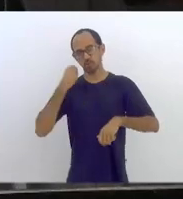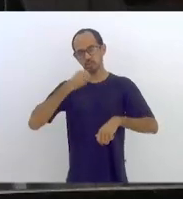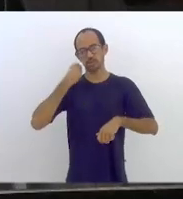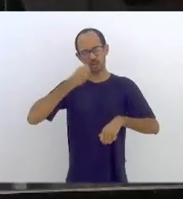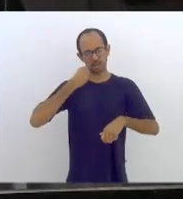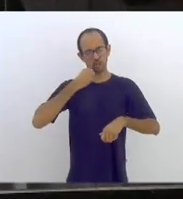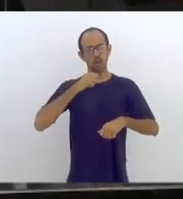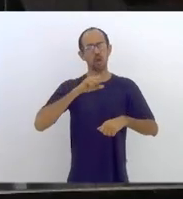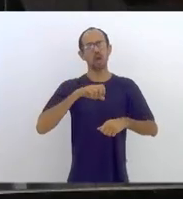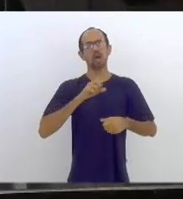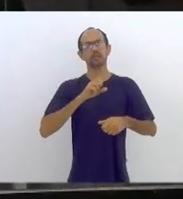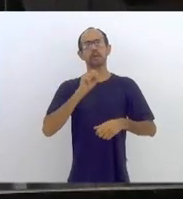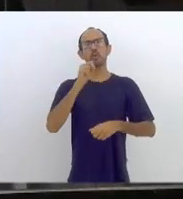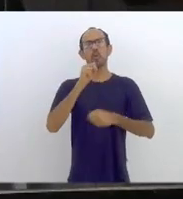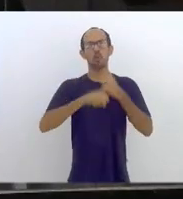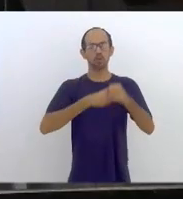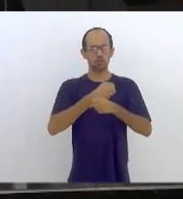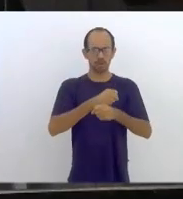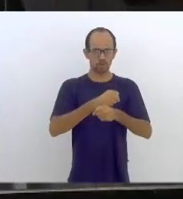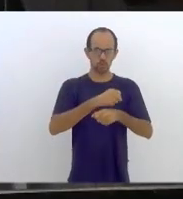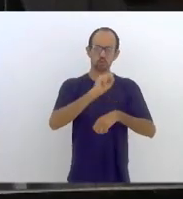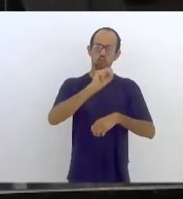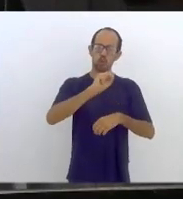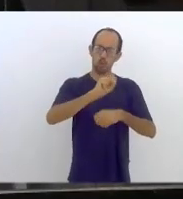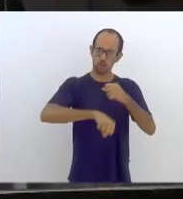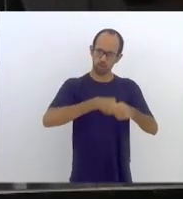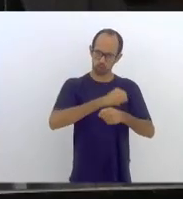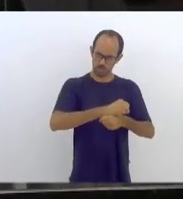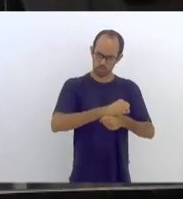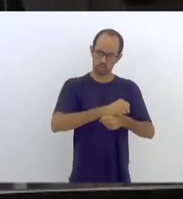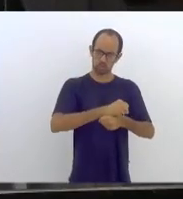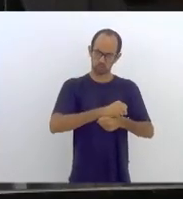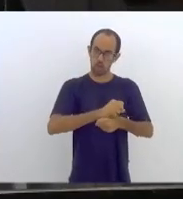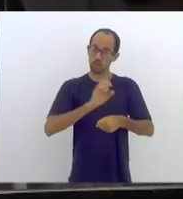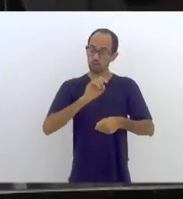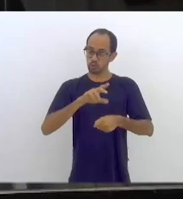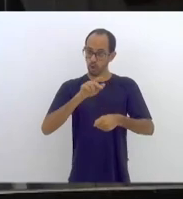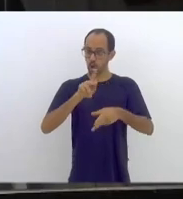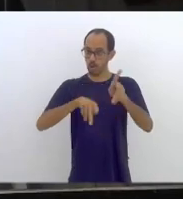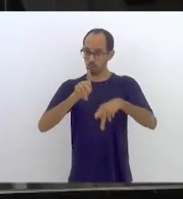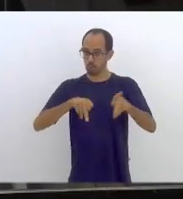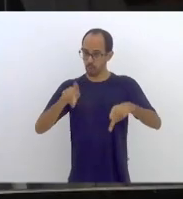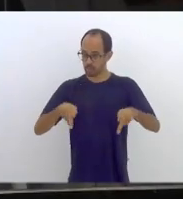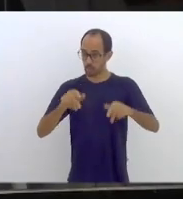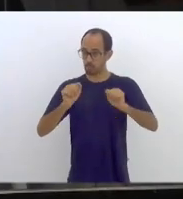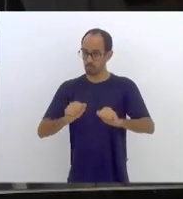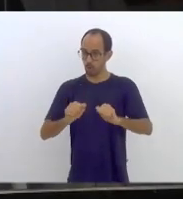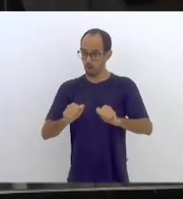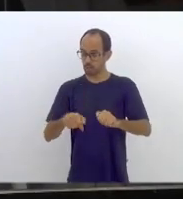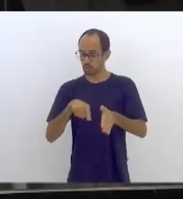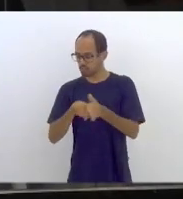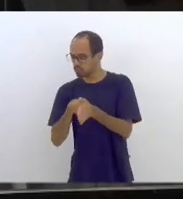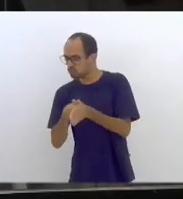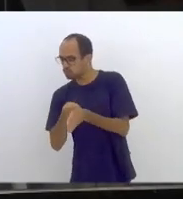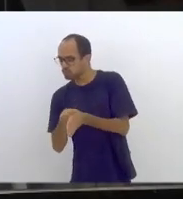88 anos somente a população pode revisar as nossas palavras e votos